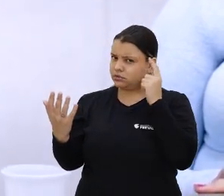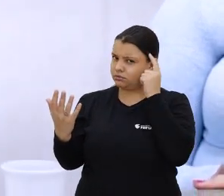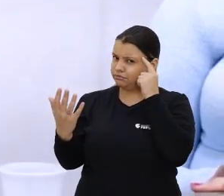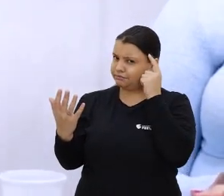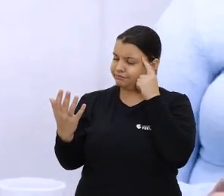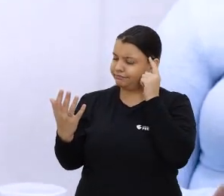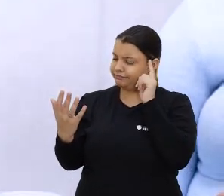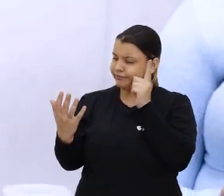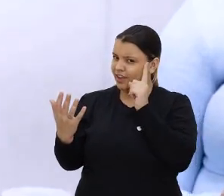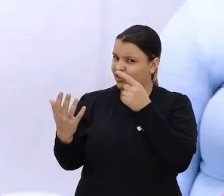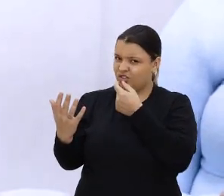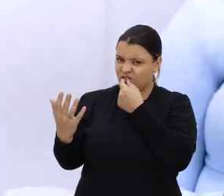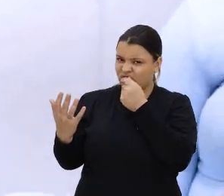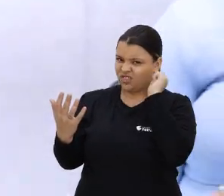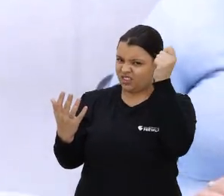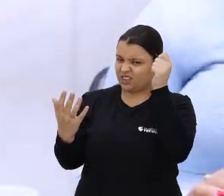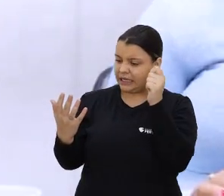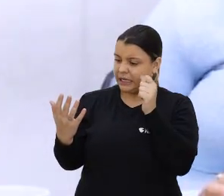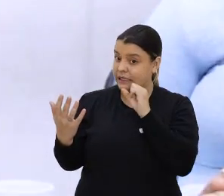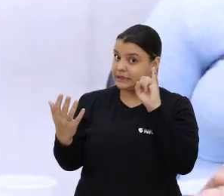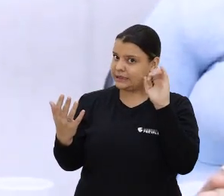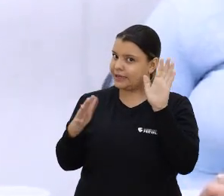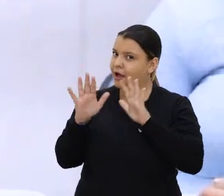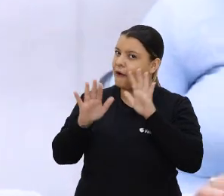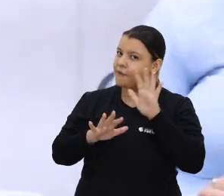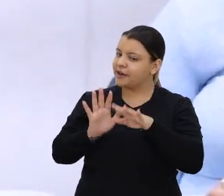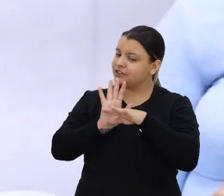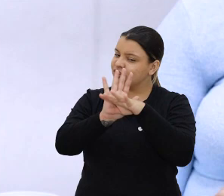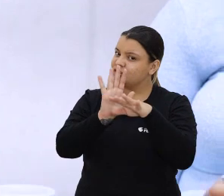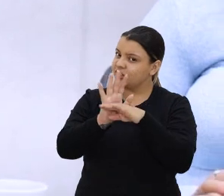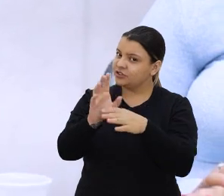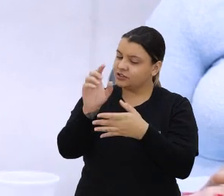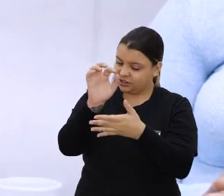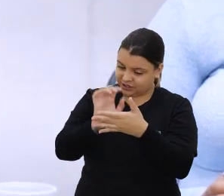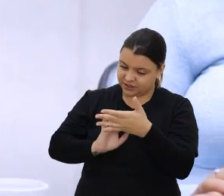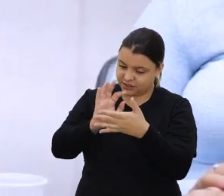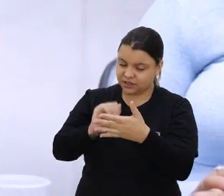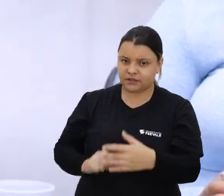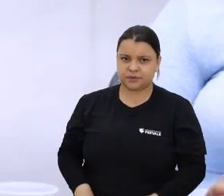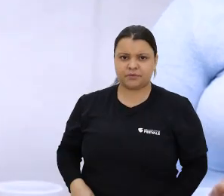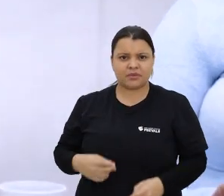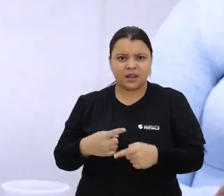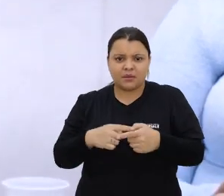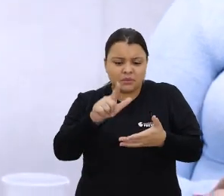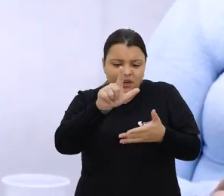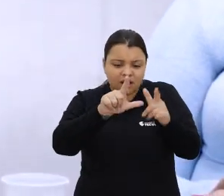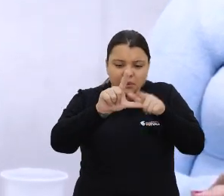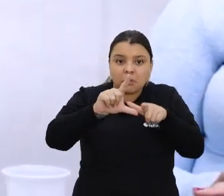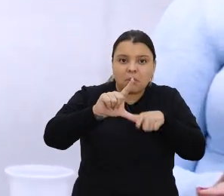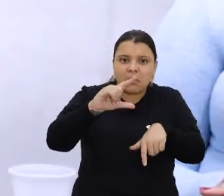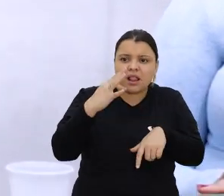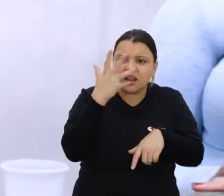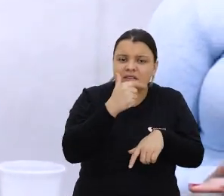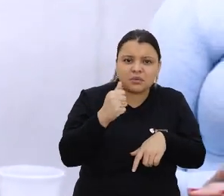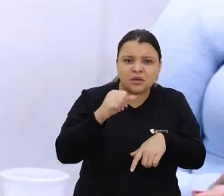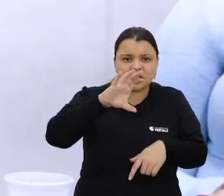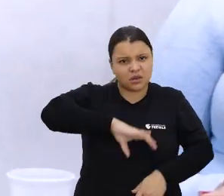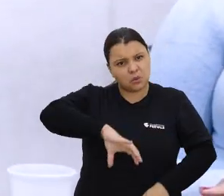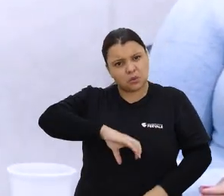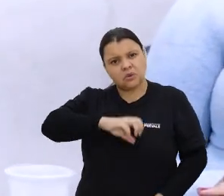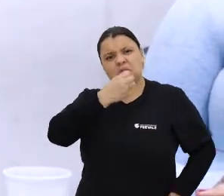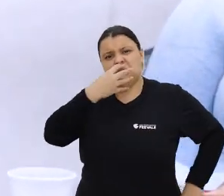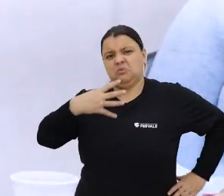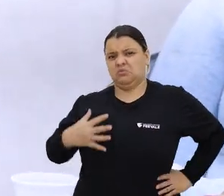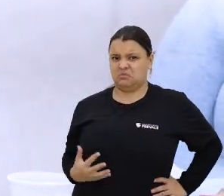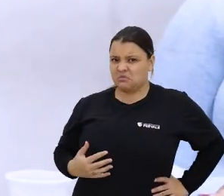comissão de arbitragem se alguém te ajudava a preencher a súmula, porque é uma letra muito bonita e um português muito bom.